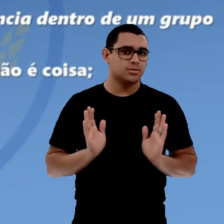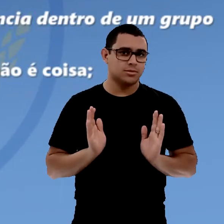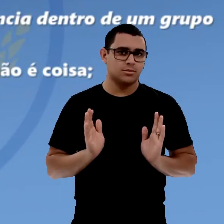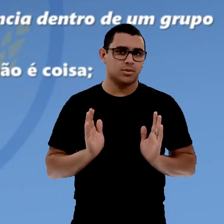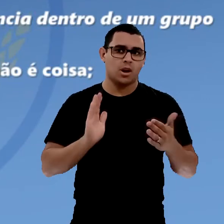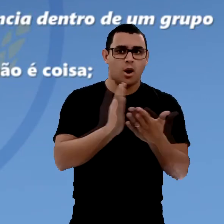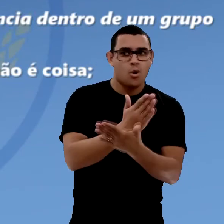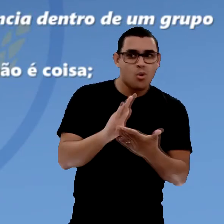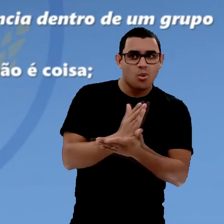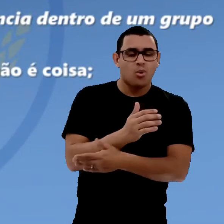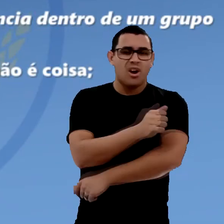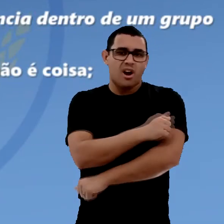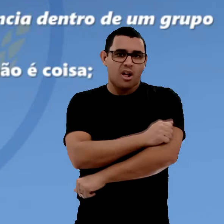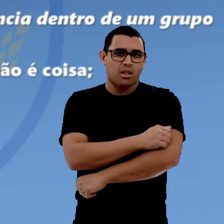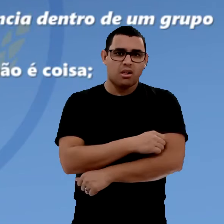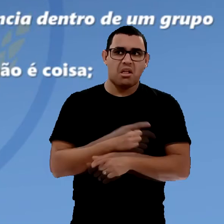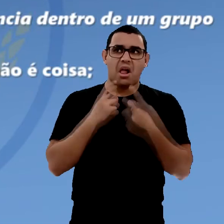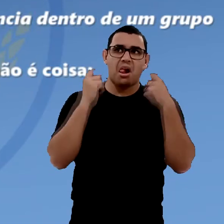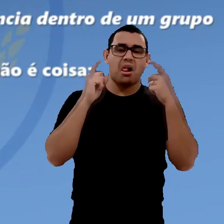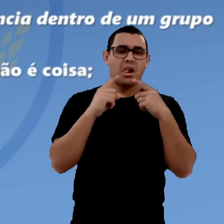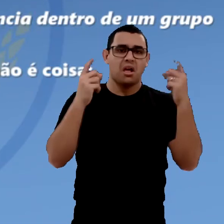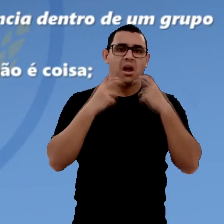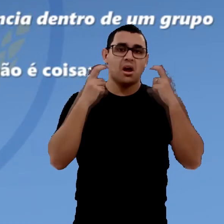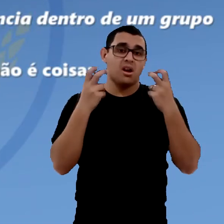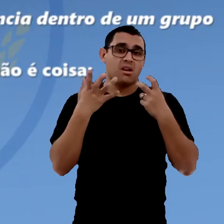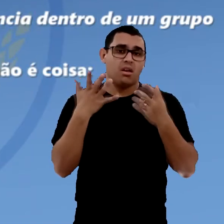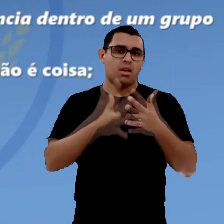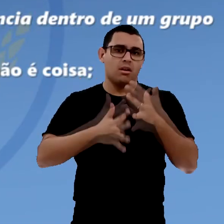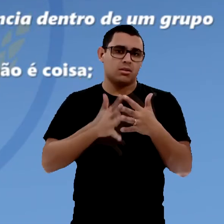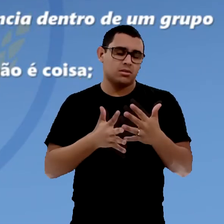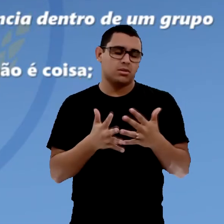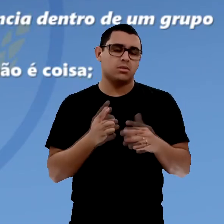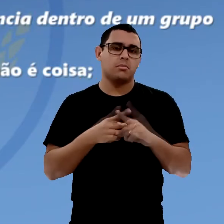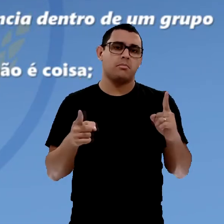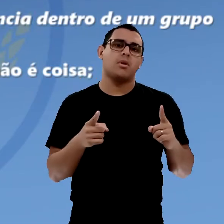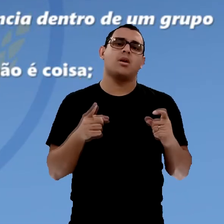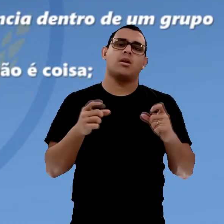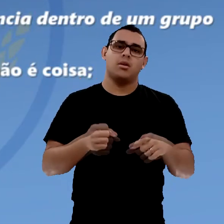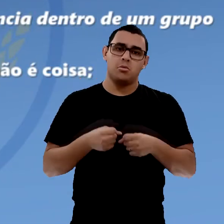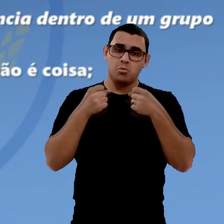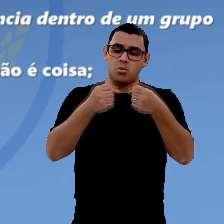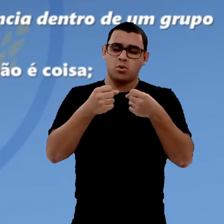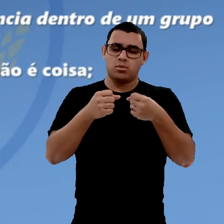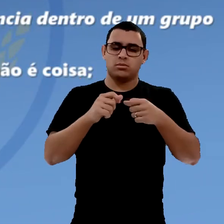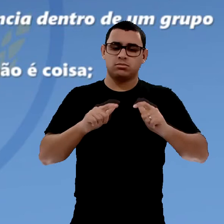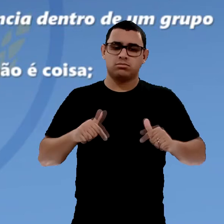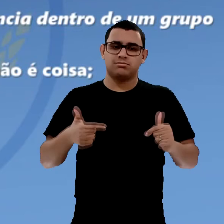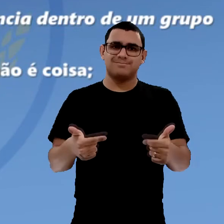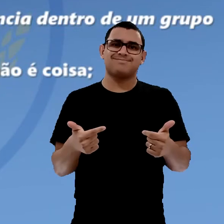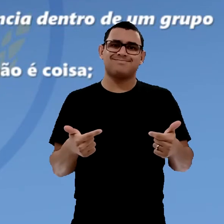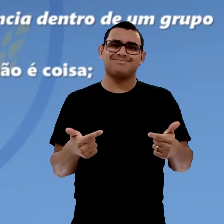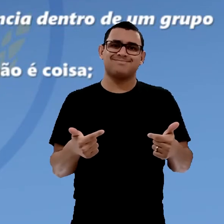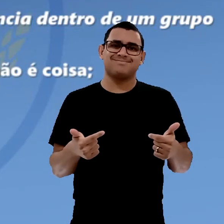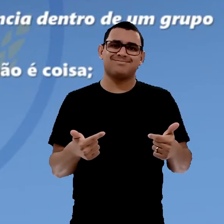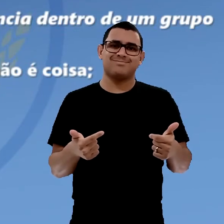atingida, visto que tem um ou outro que vai se exaltar e querer atrapalhar um pouquinho. Mas existe essa